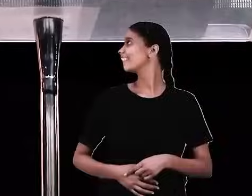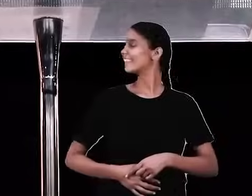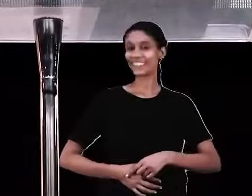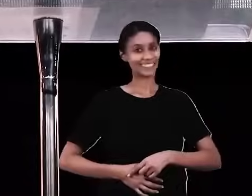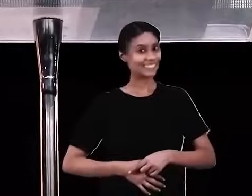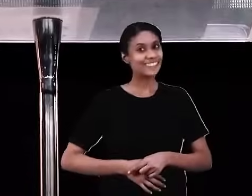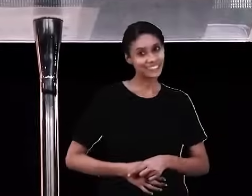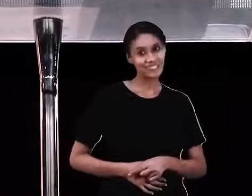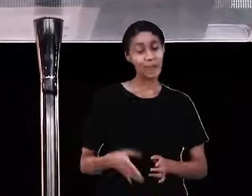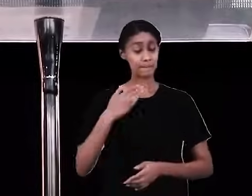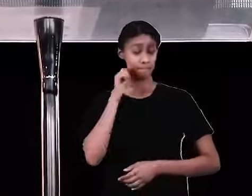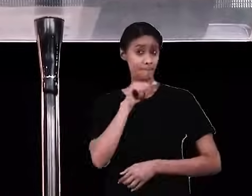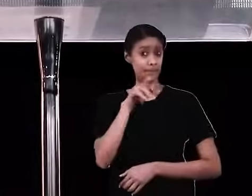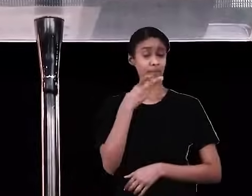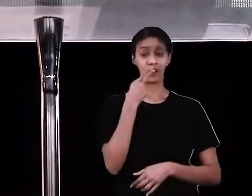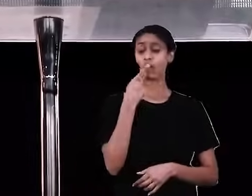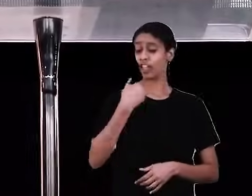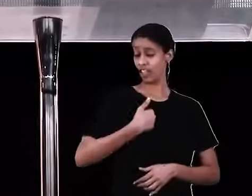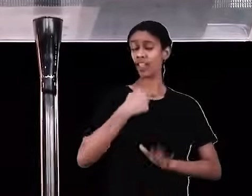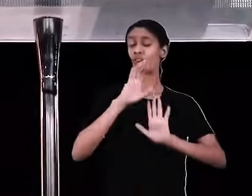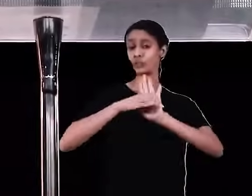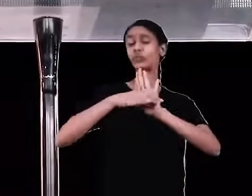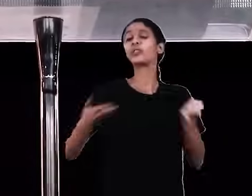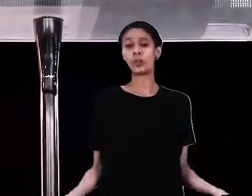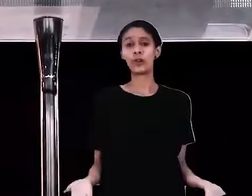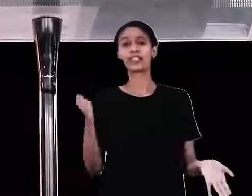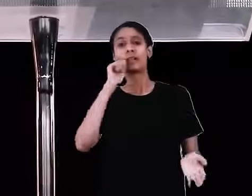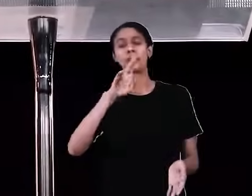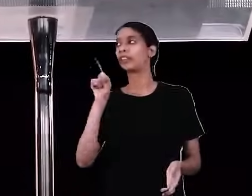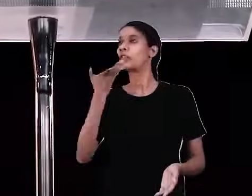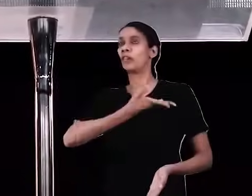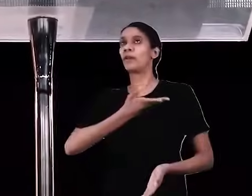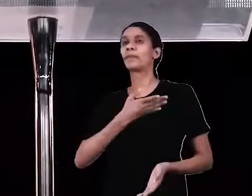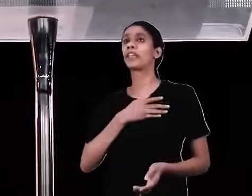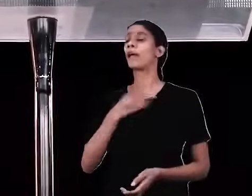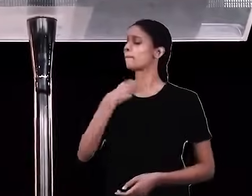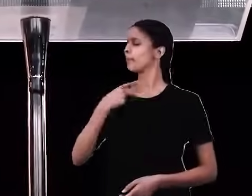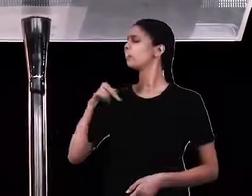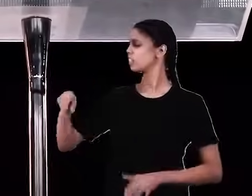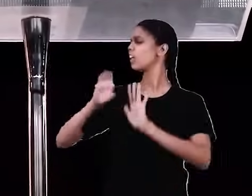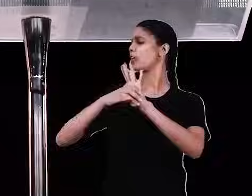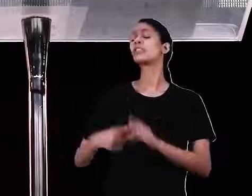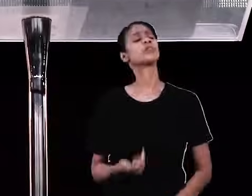modo. Segundo minha irmã, eu sou conceito. Quando ela disse... Foi minha irmã, não. Foi um amigo que disse, pastora, você é conceito. Eu digo, pois é,